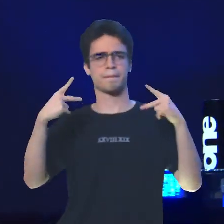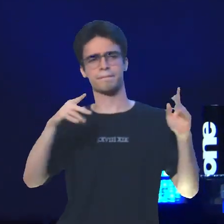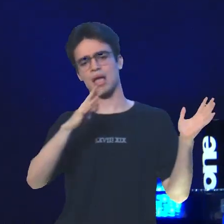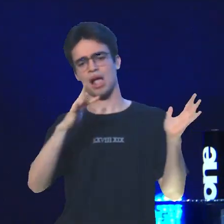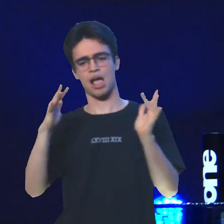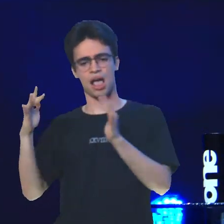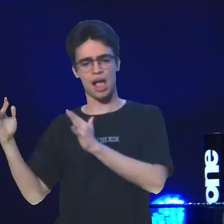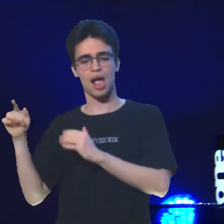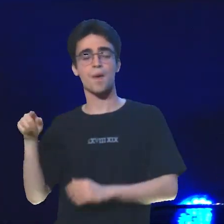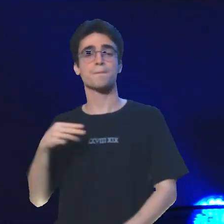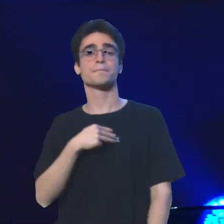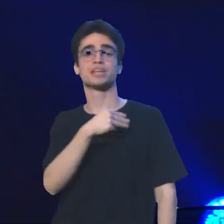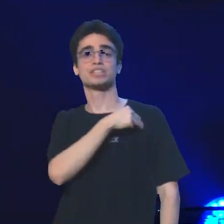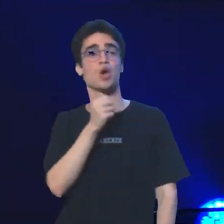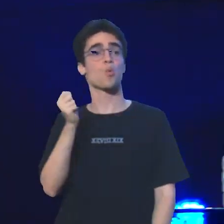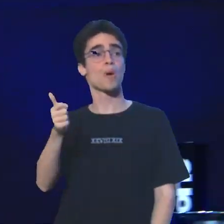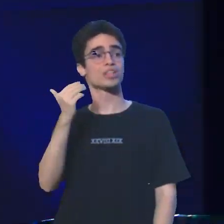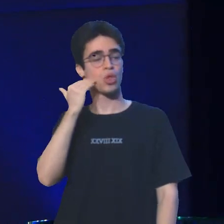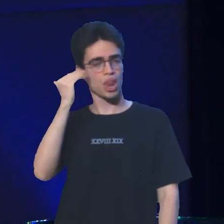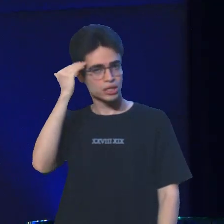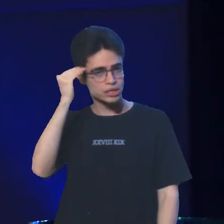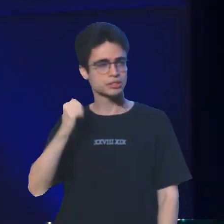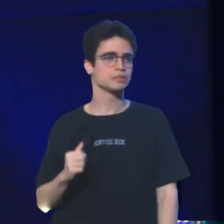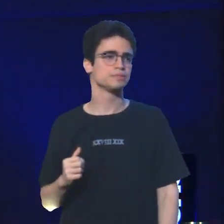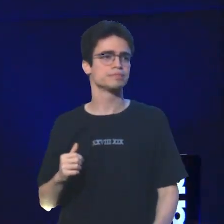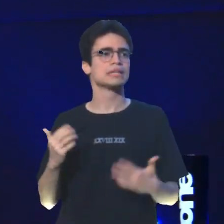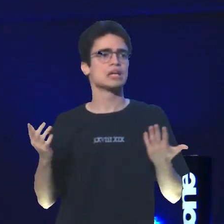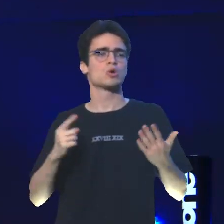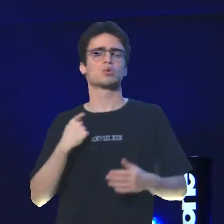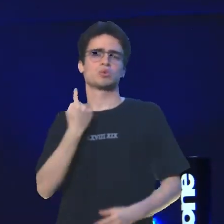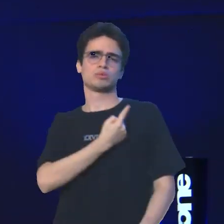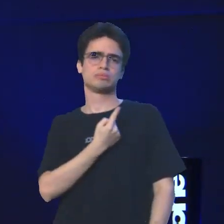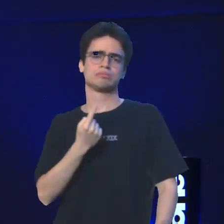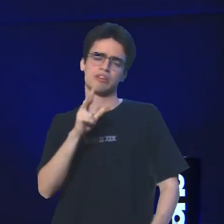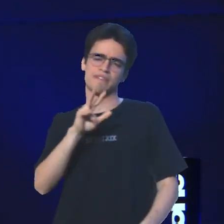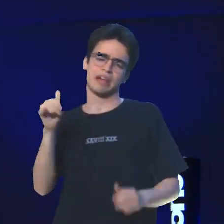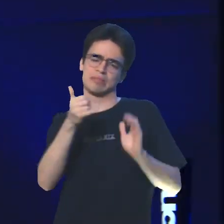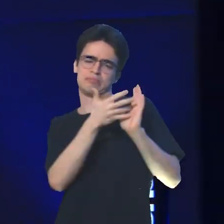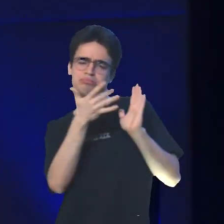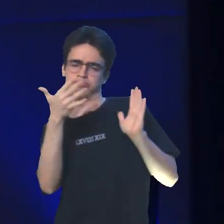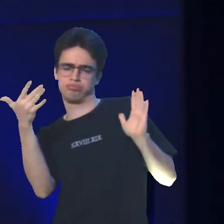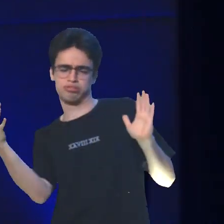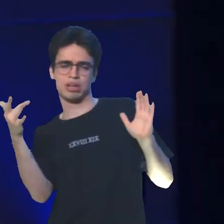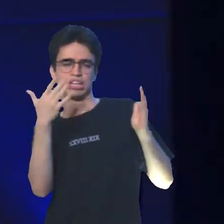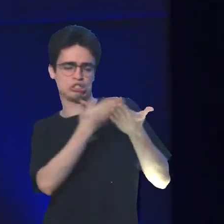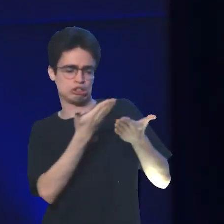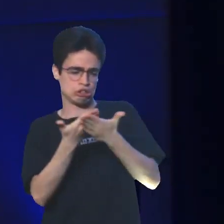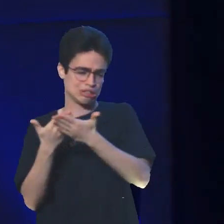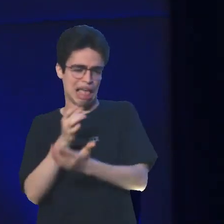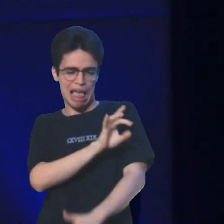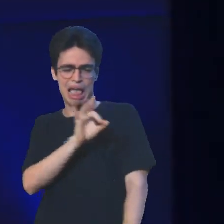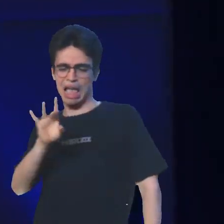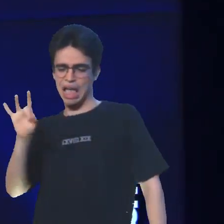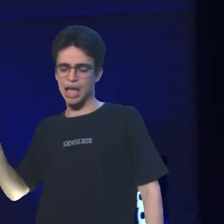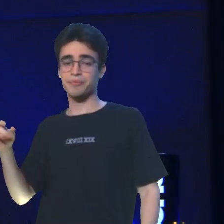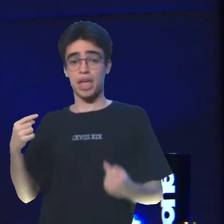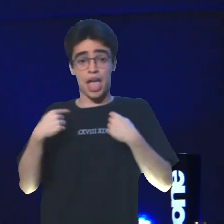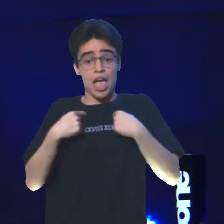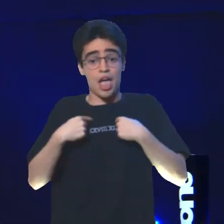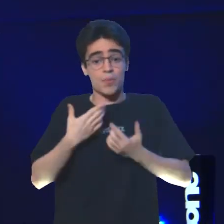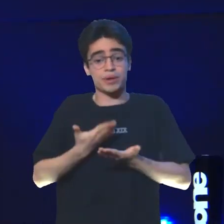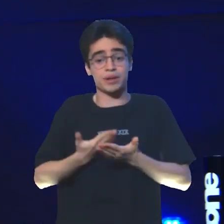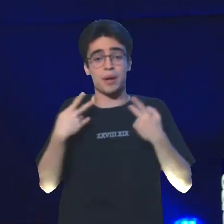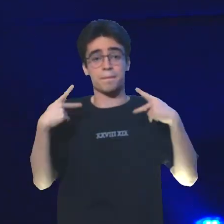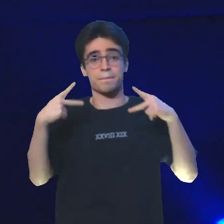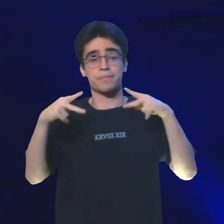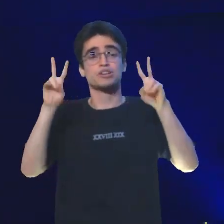Ministério de Pré-Adolescente, e a gente ia discorrer todos os heróis da fé. E caiu para mim fazer uma